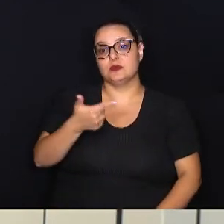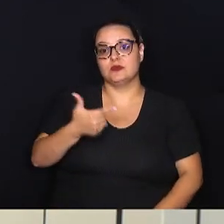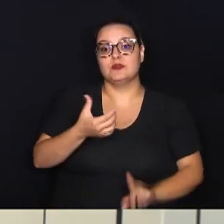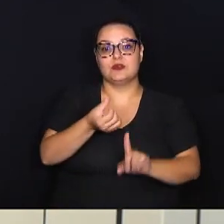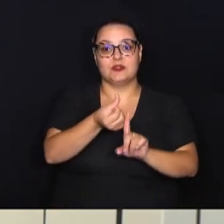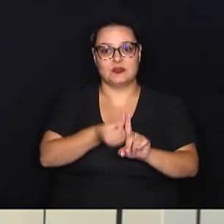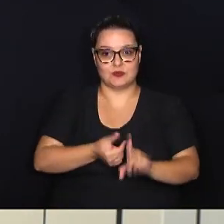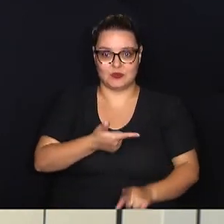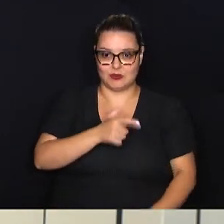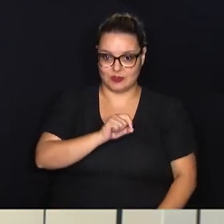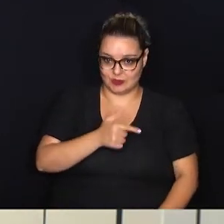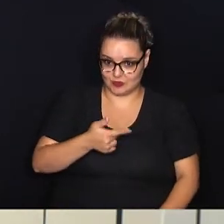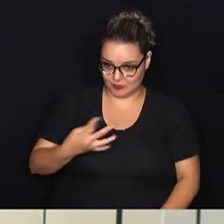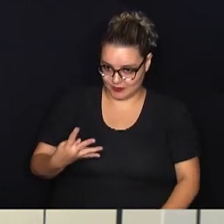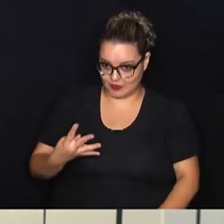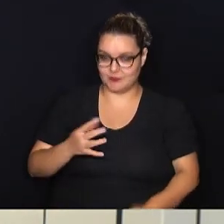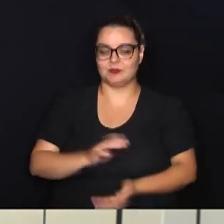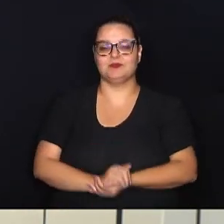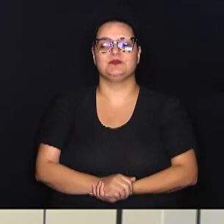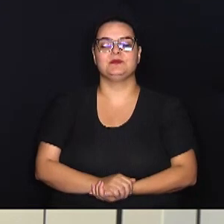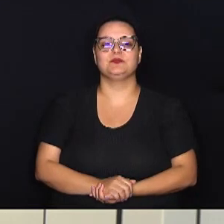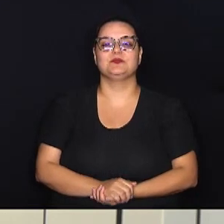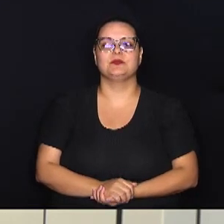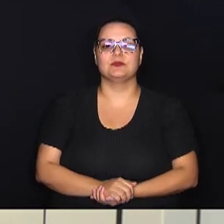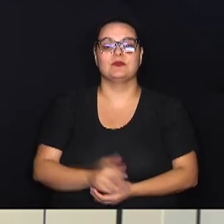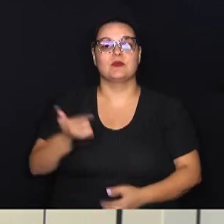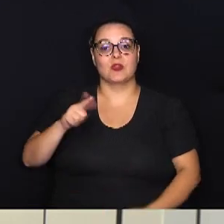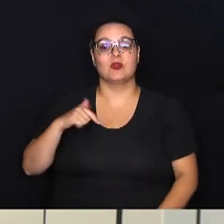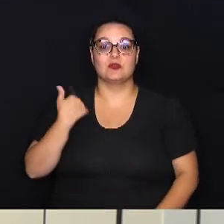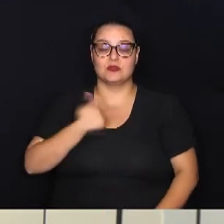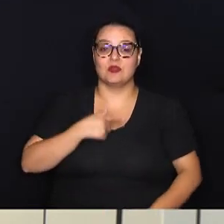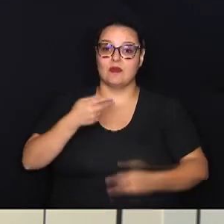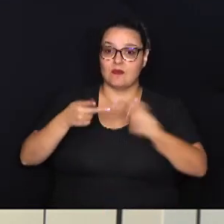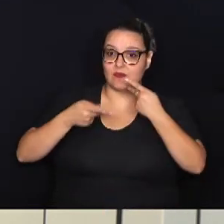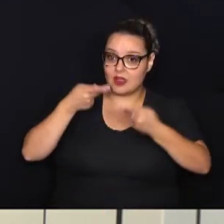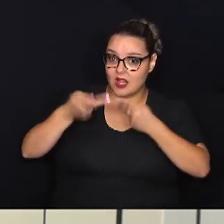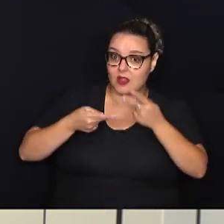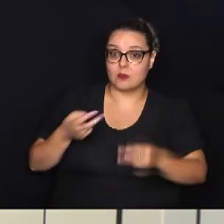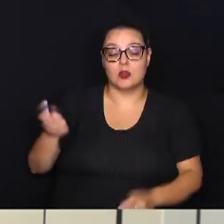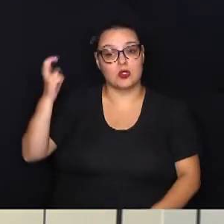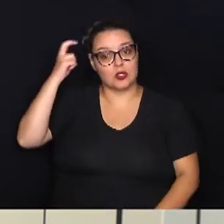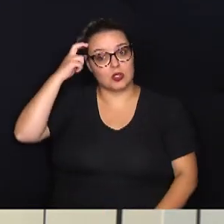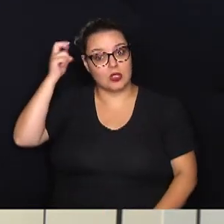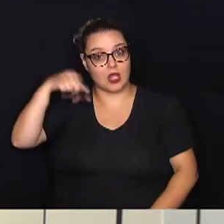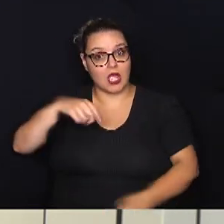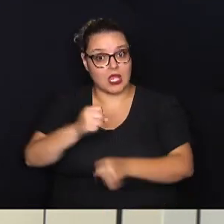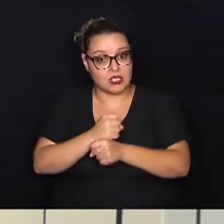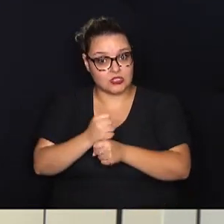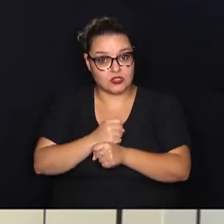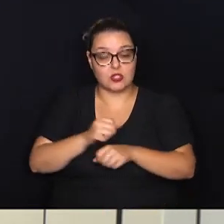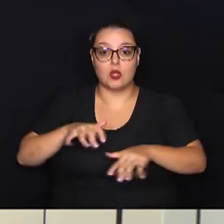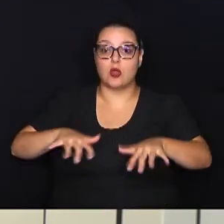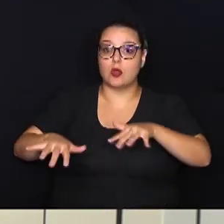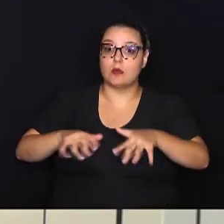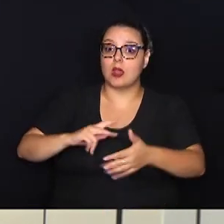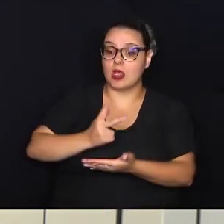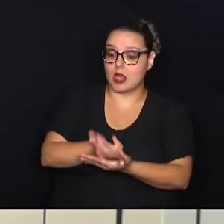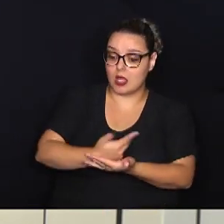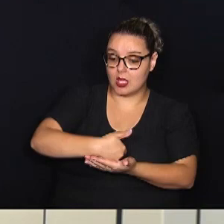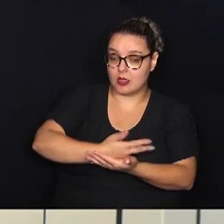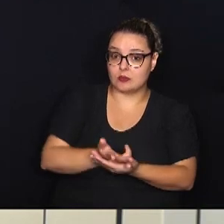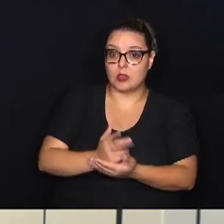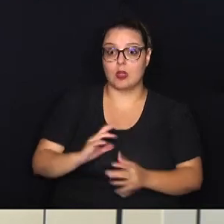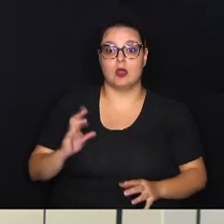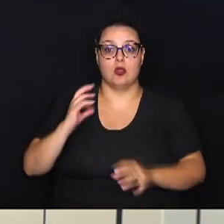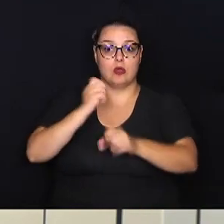semestre de 2024. A gente continua falando aqui sobre cultura. Este ano, o movimento hip hop comemorou